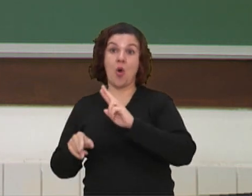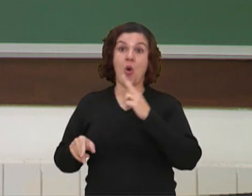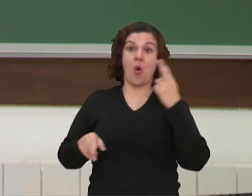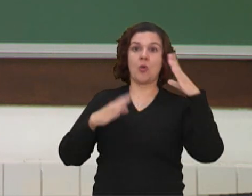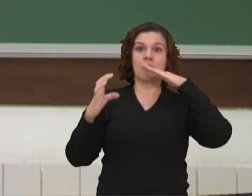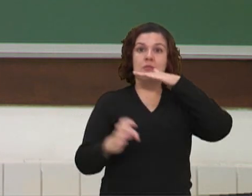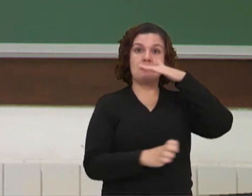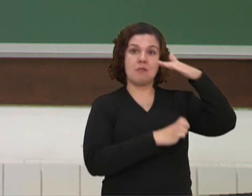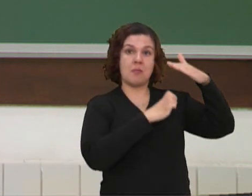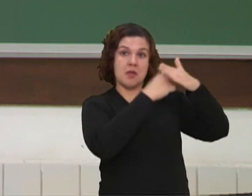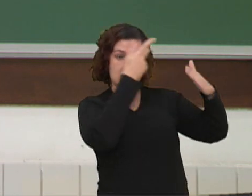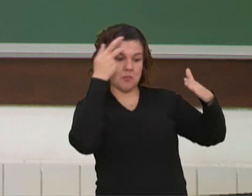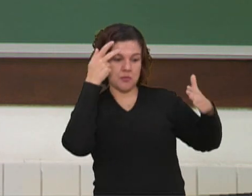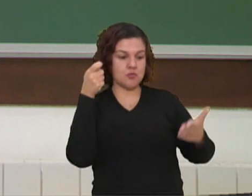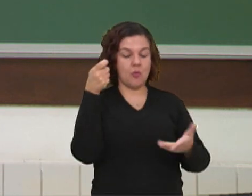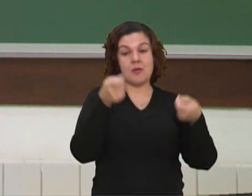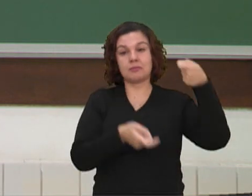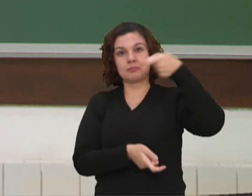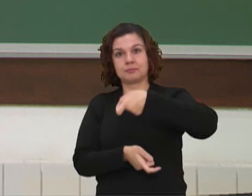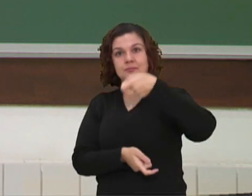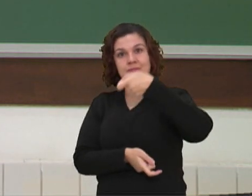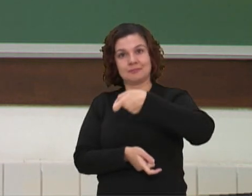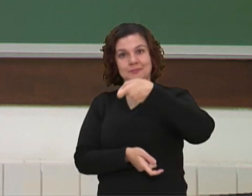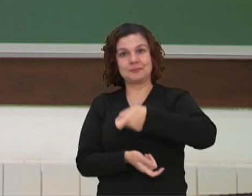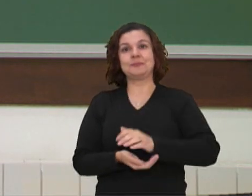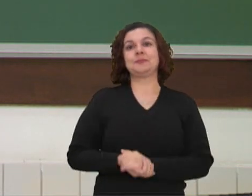de quem o contratou, vamos pensar dessa forma.